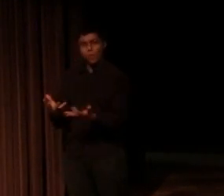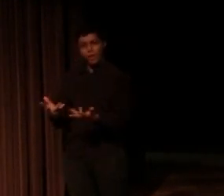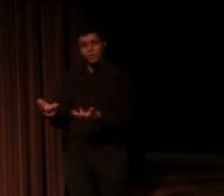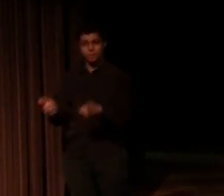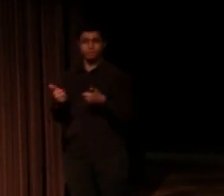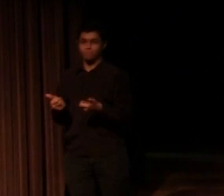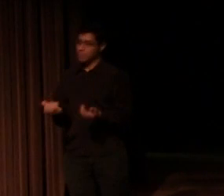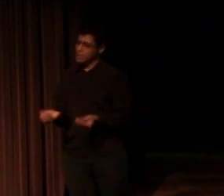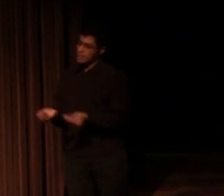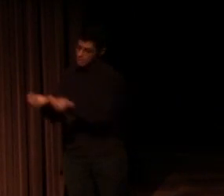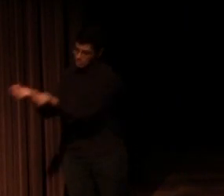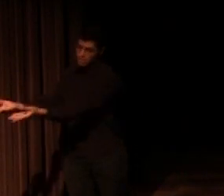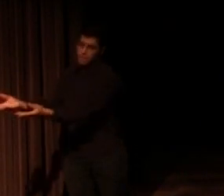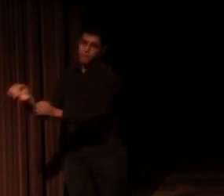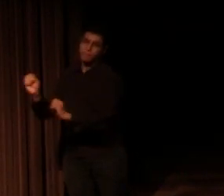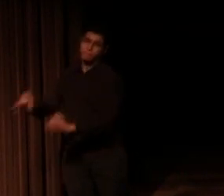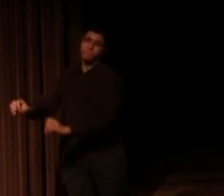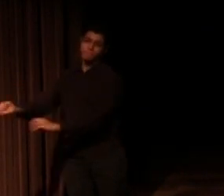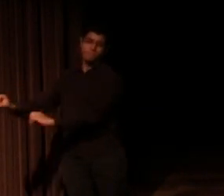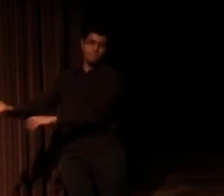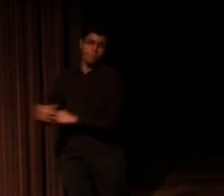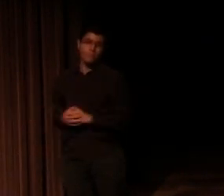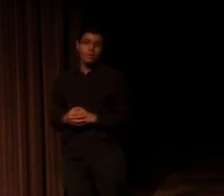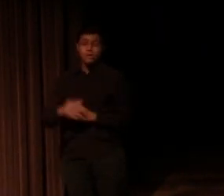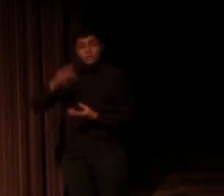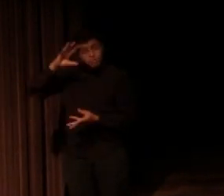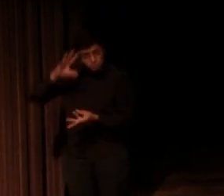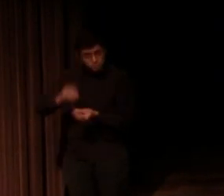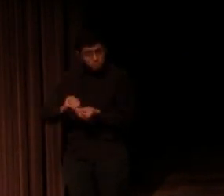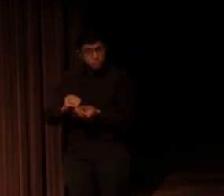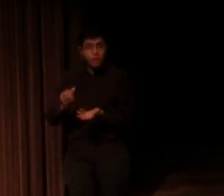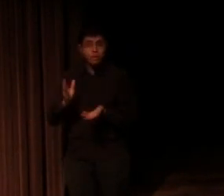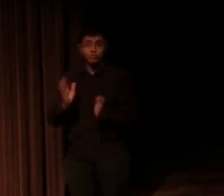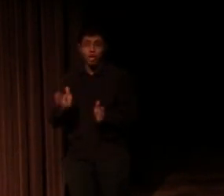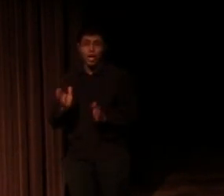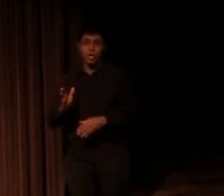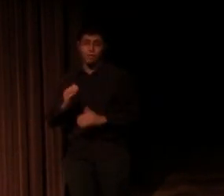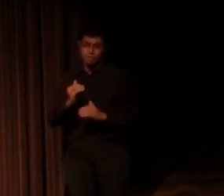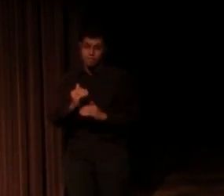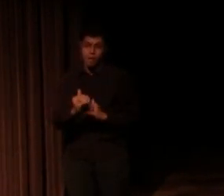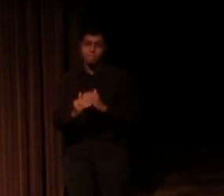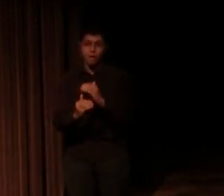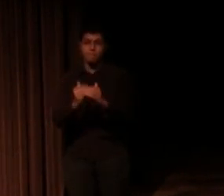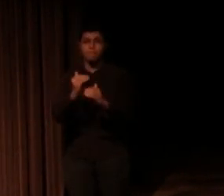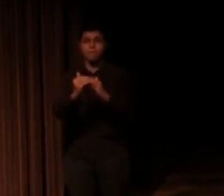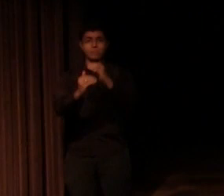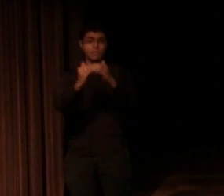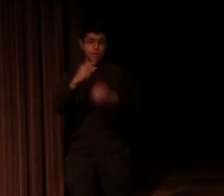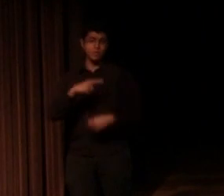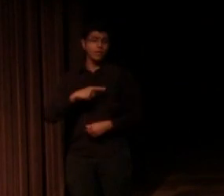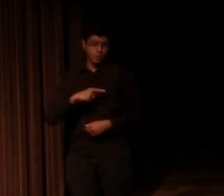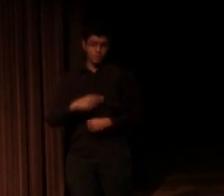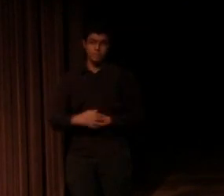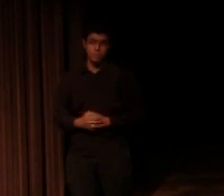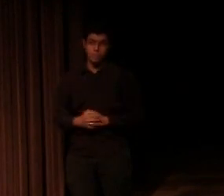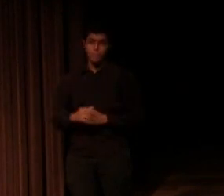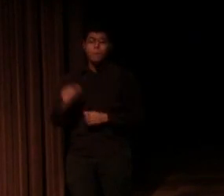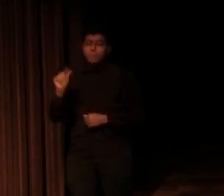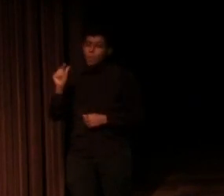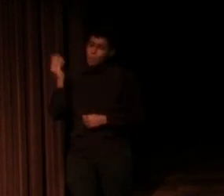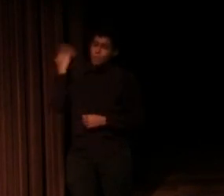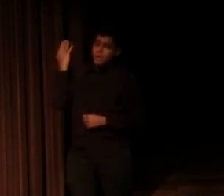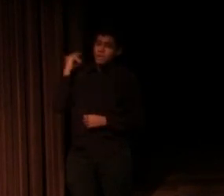avanços aconteceram os avanços aconteceram ou seja até pouco tempo atrás era impensável a gente está debatendo